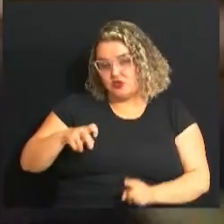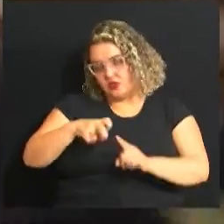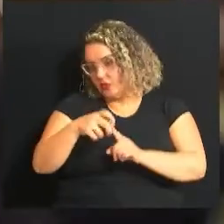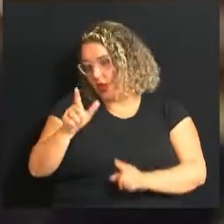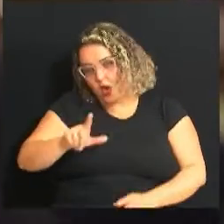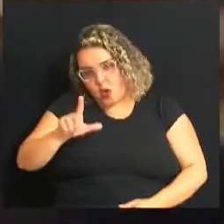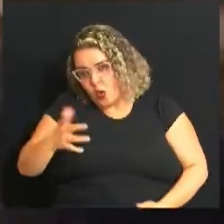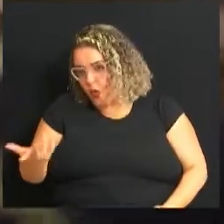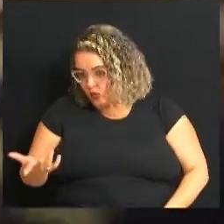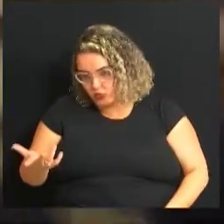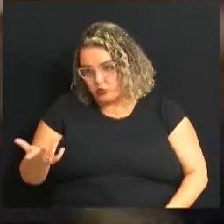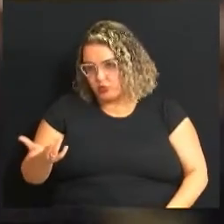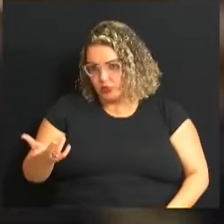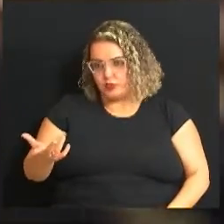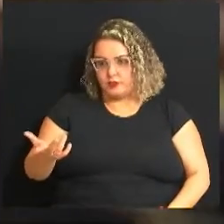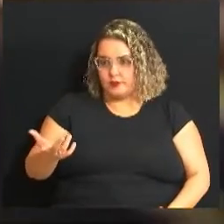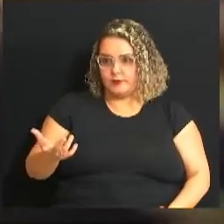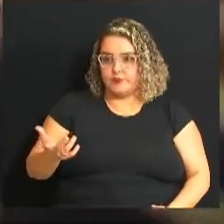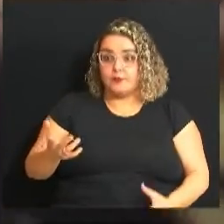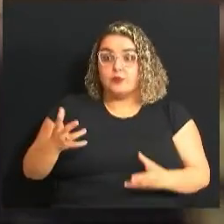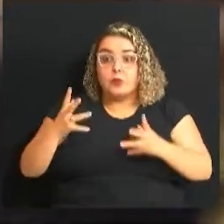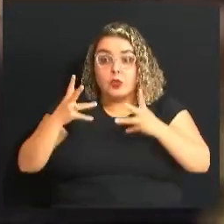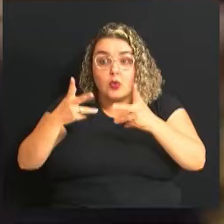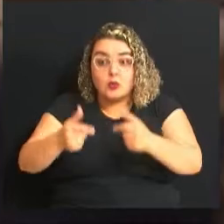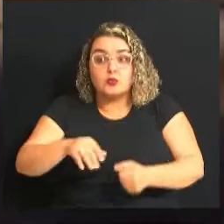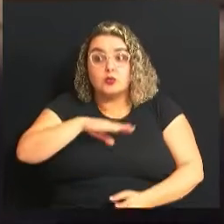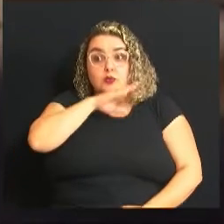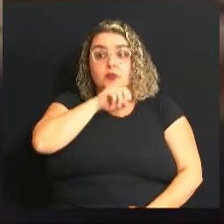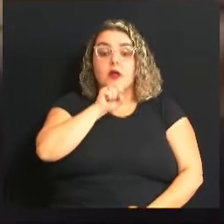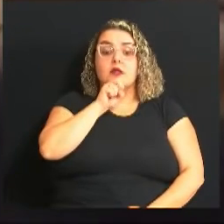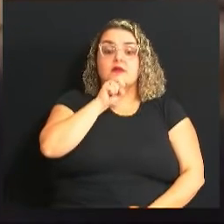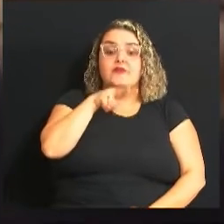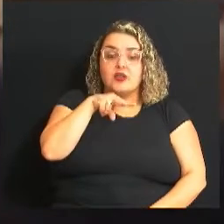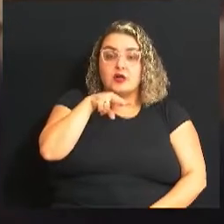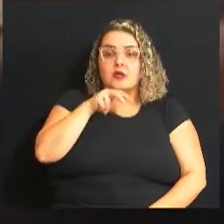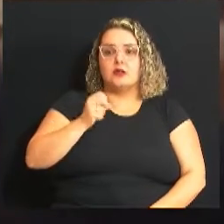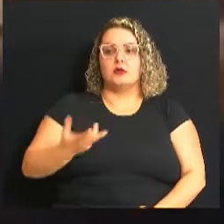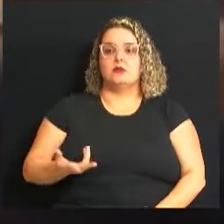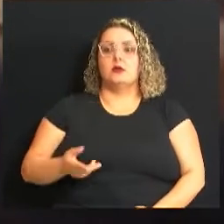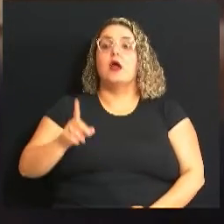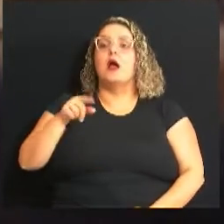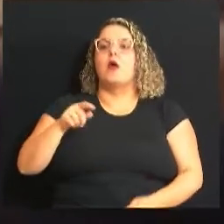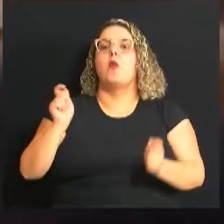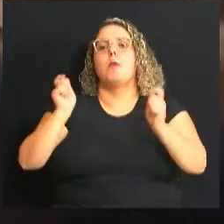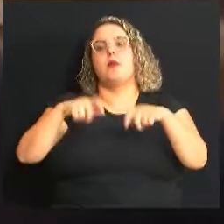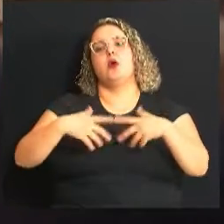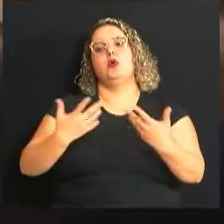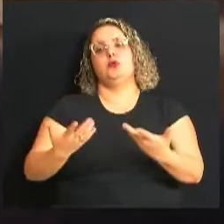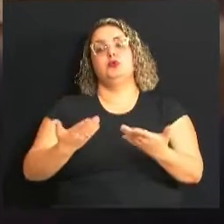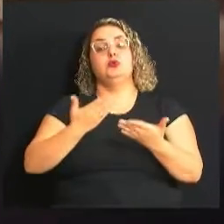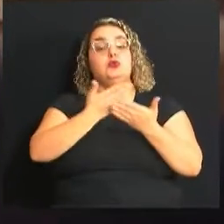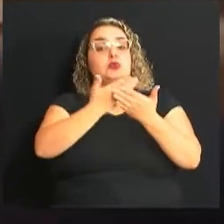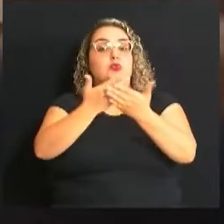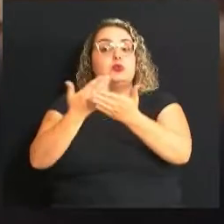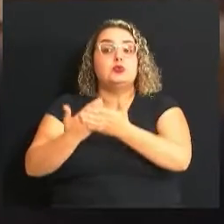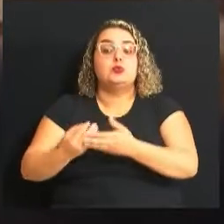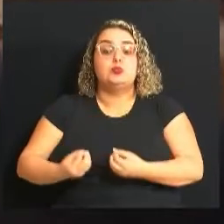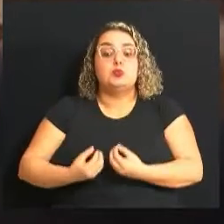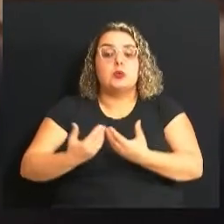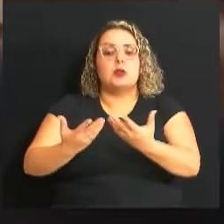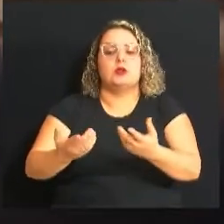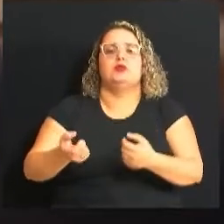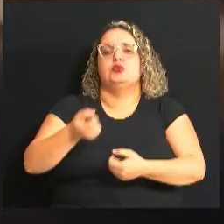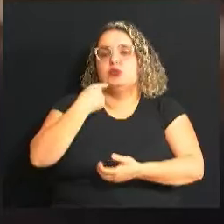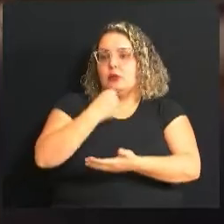claro também, todo animal que tem veneno, ele é um potencial de estudo e fornecimento de medicamentos